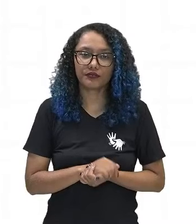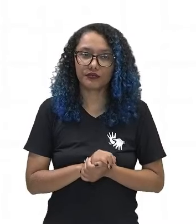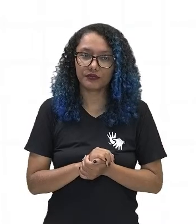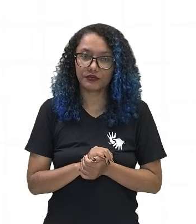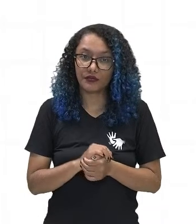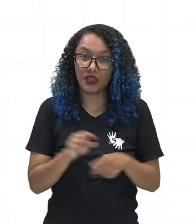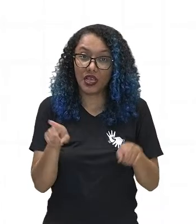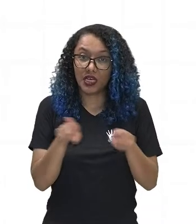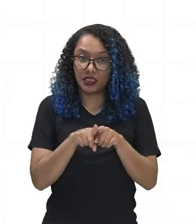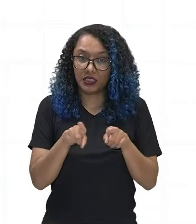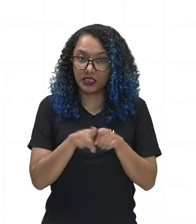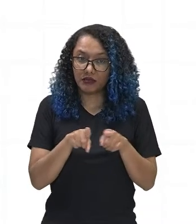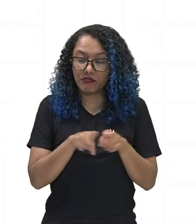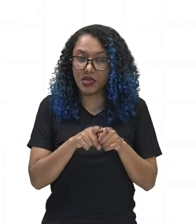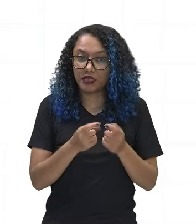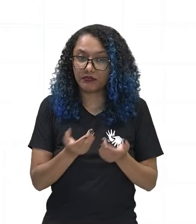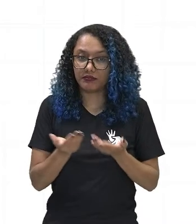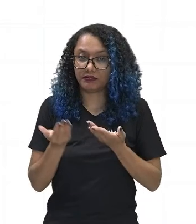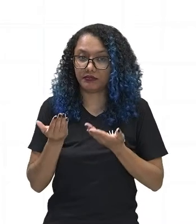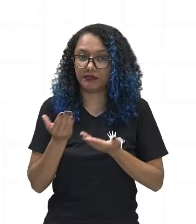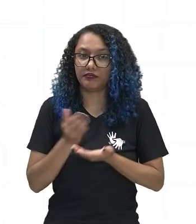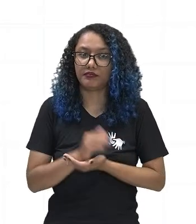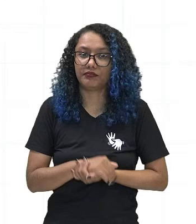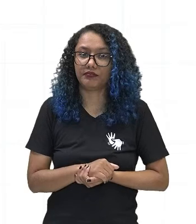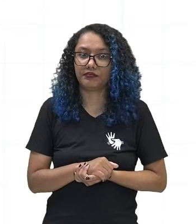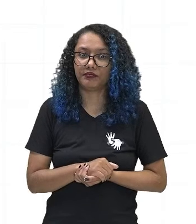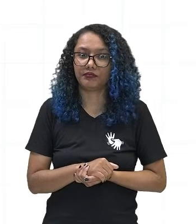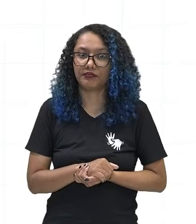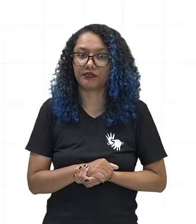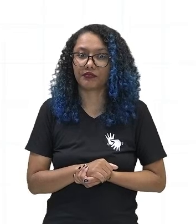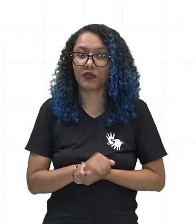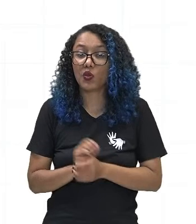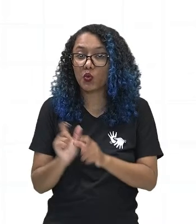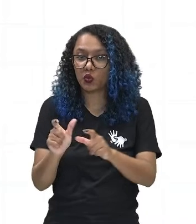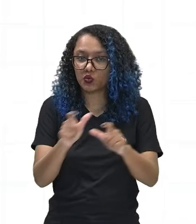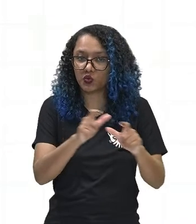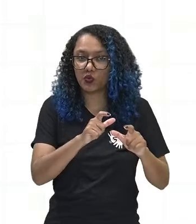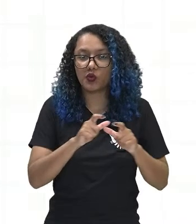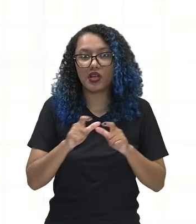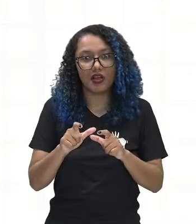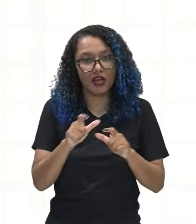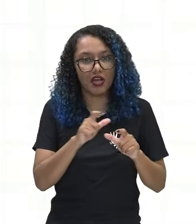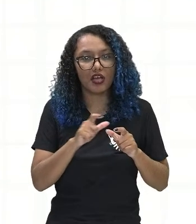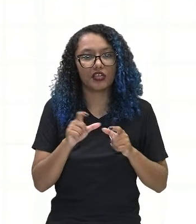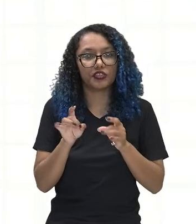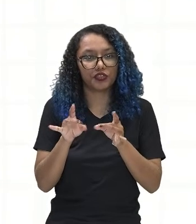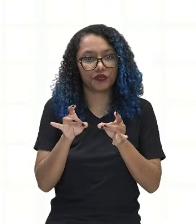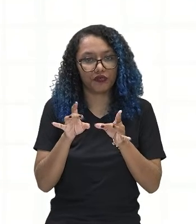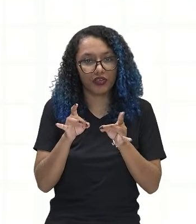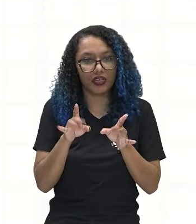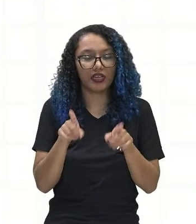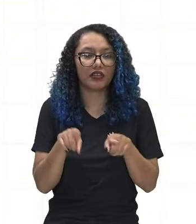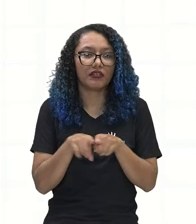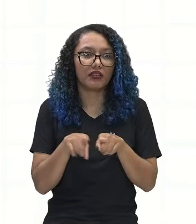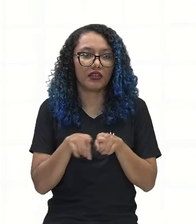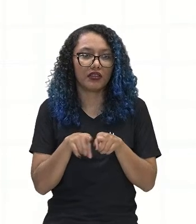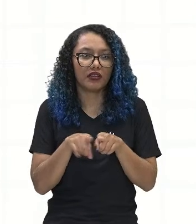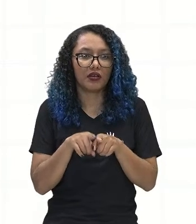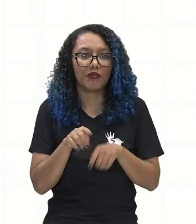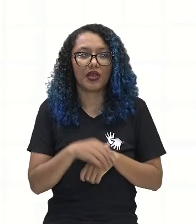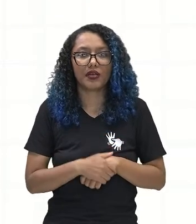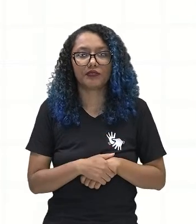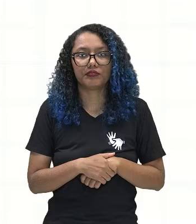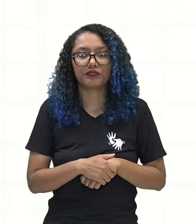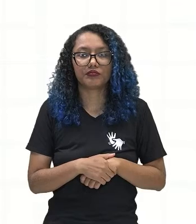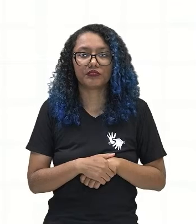a publicidade vai se utilizar, né, exatamente nos pontos de venda, nas amostragens do produto, ou amostra de produto. Você